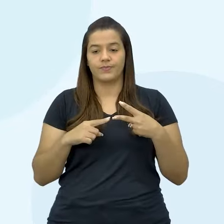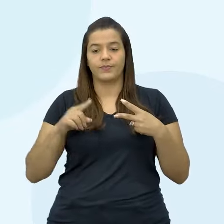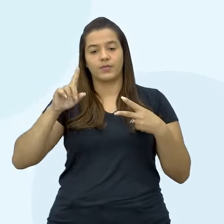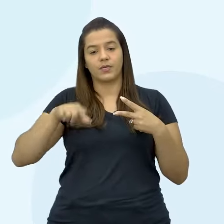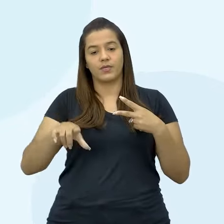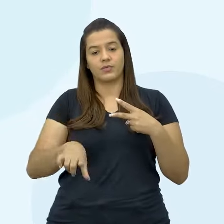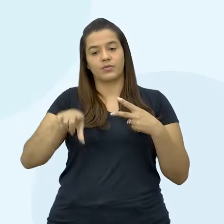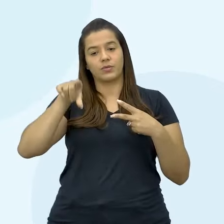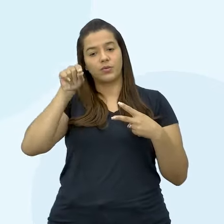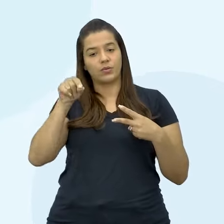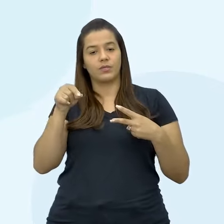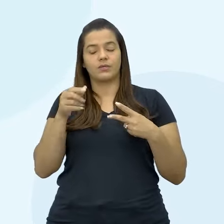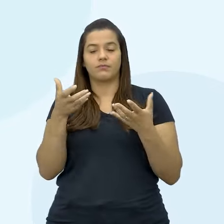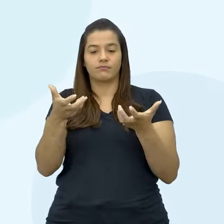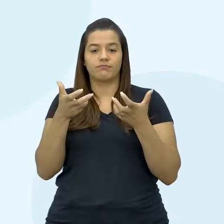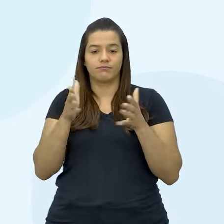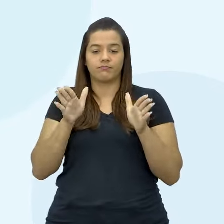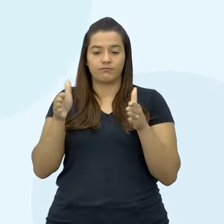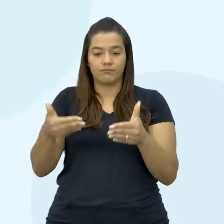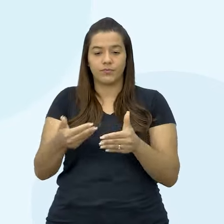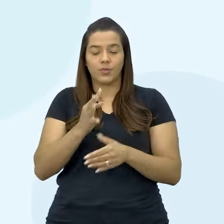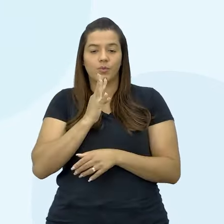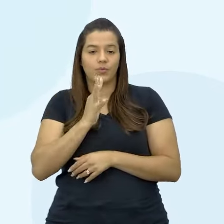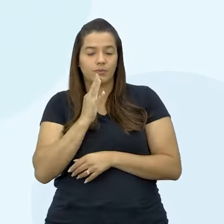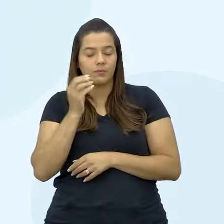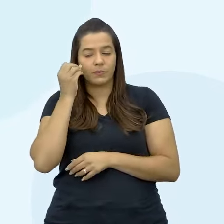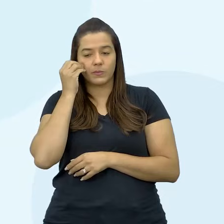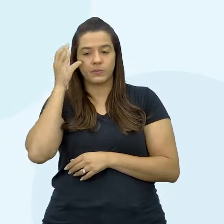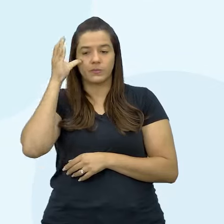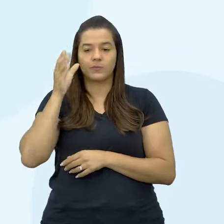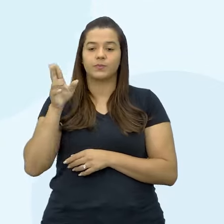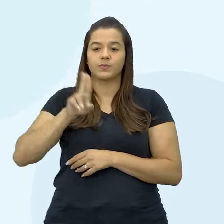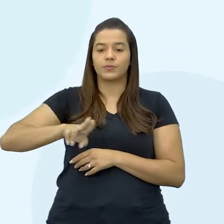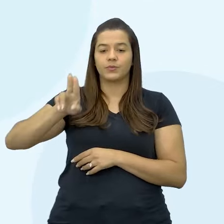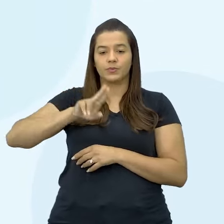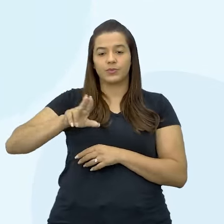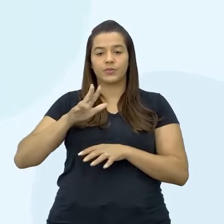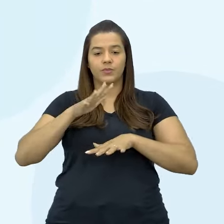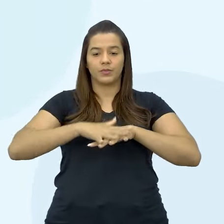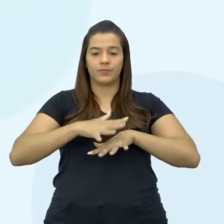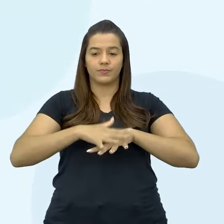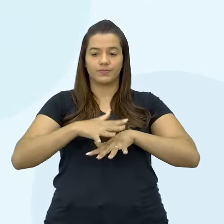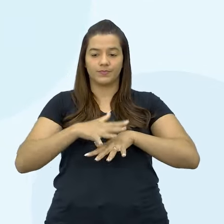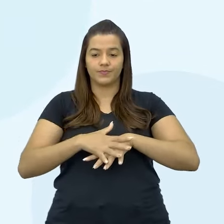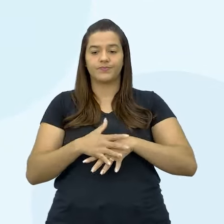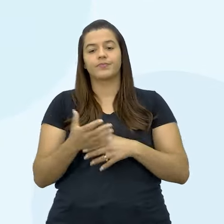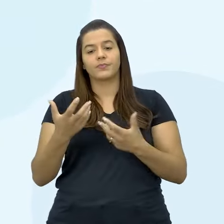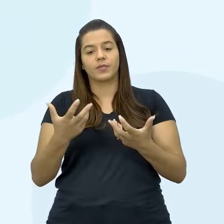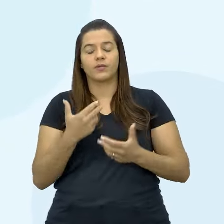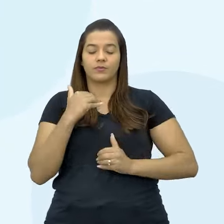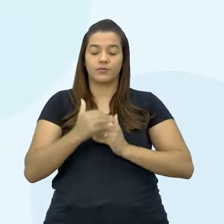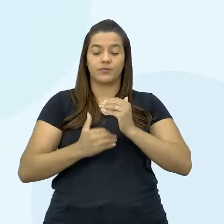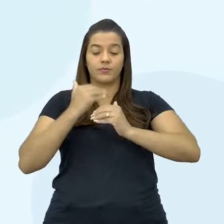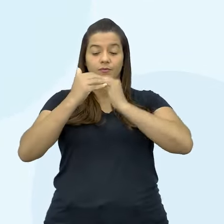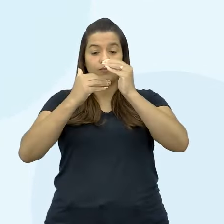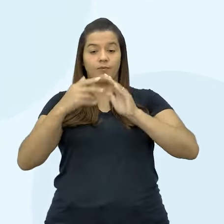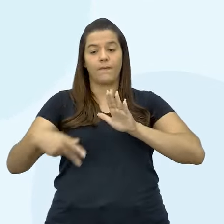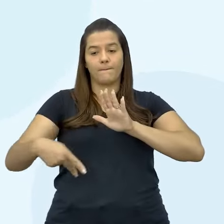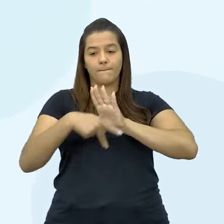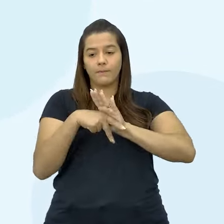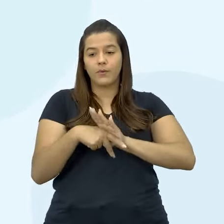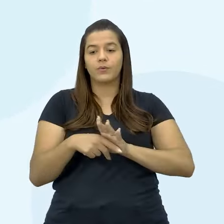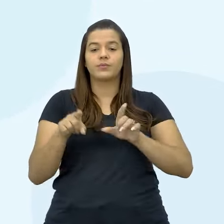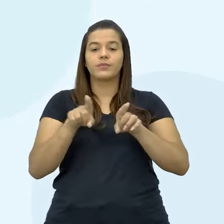e mobilizar intencionalmente conhecimentos e recursos da matemática para desenvolver um projeto pessoal